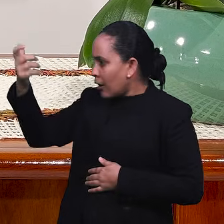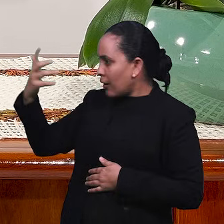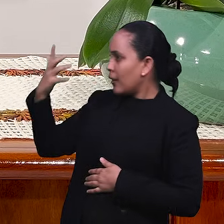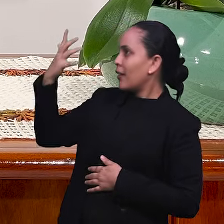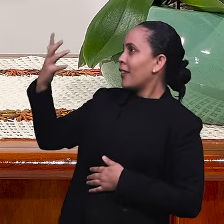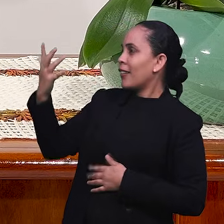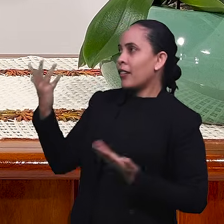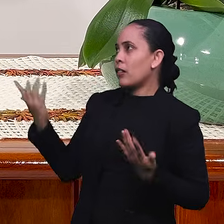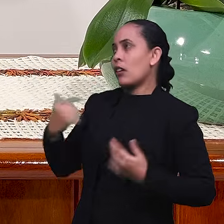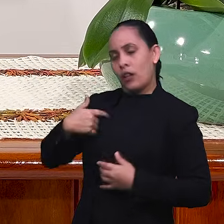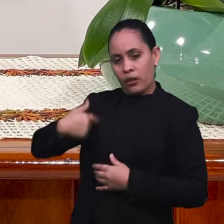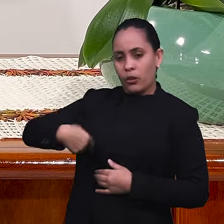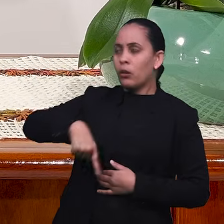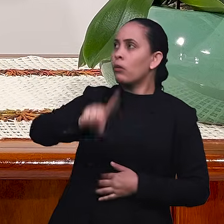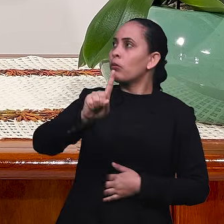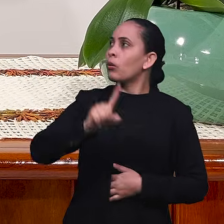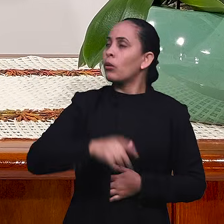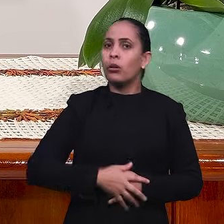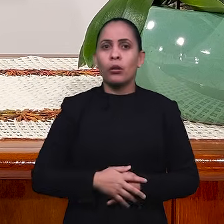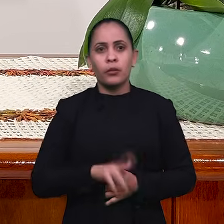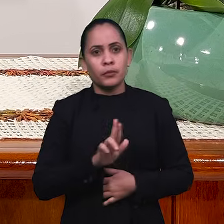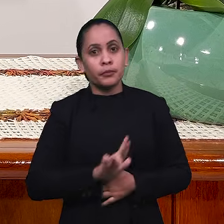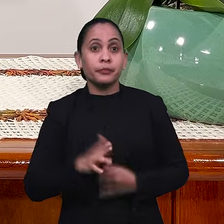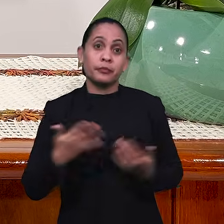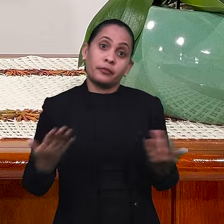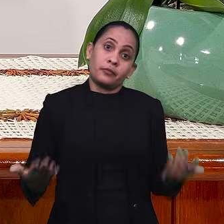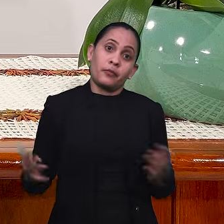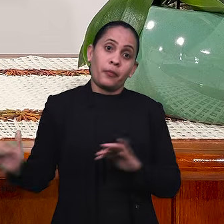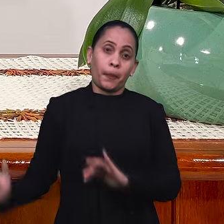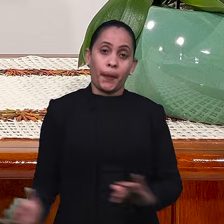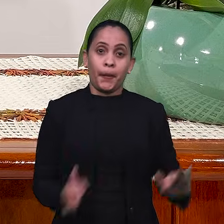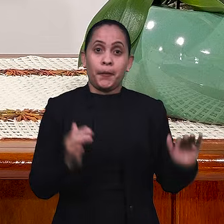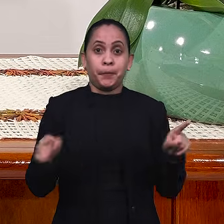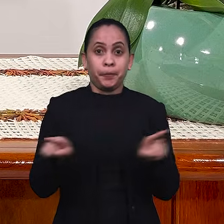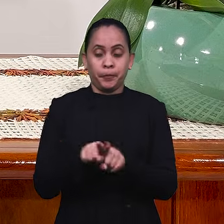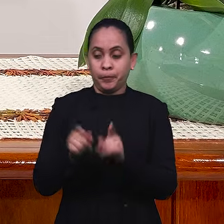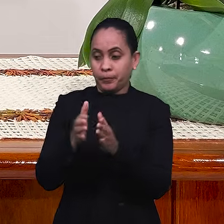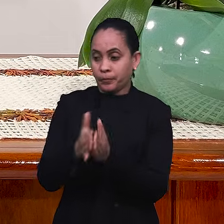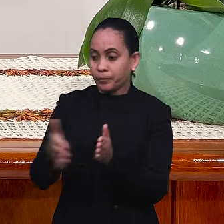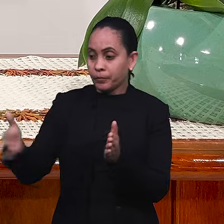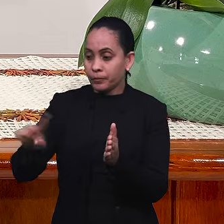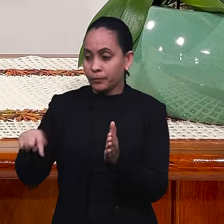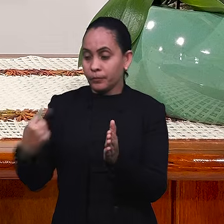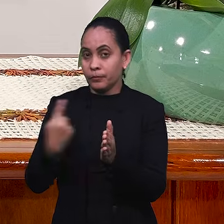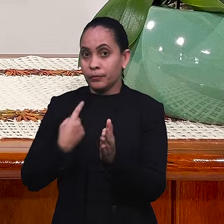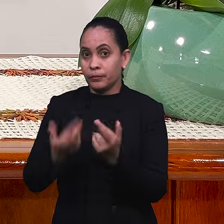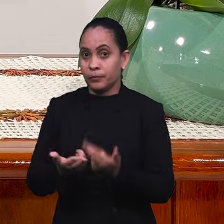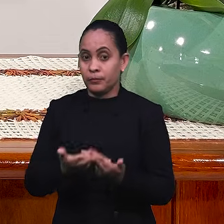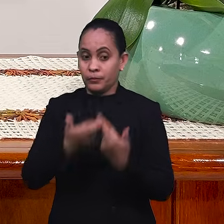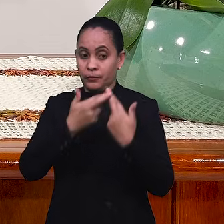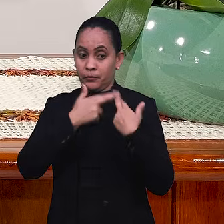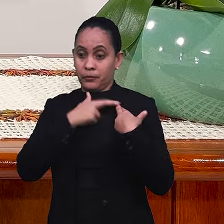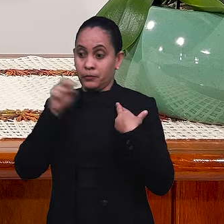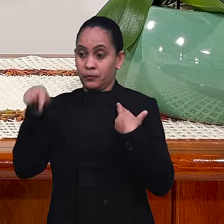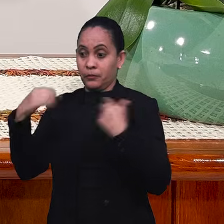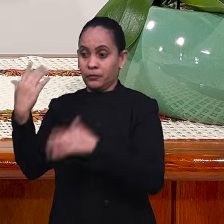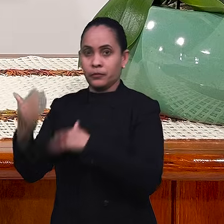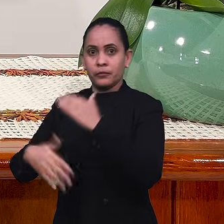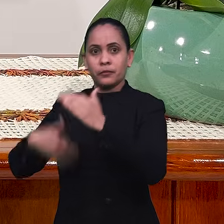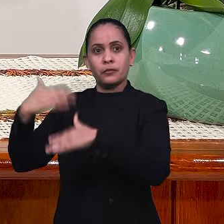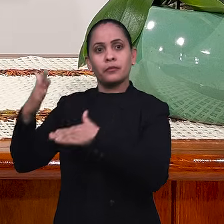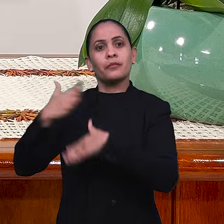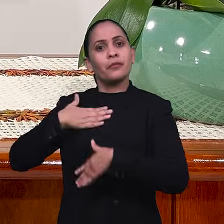ele ser enviado para ser usado. Então esse aspecto da instrumentalidade, esse processo é